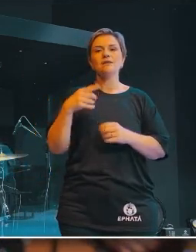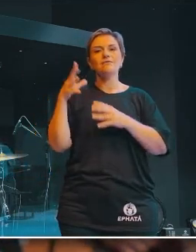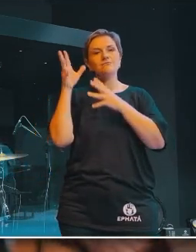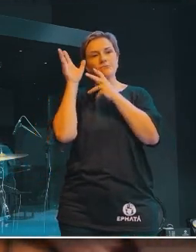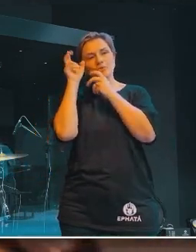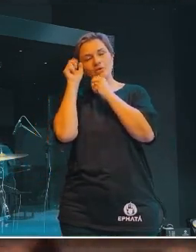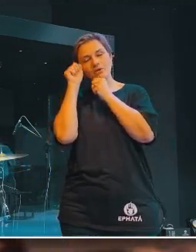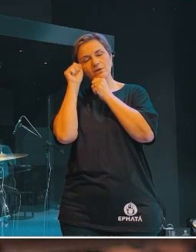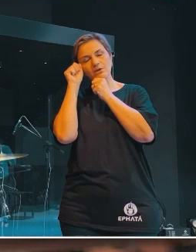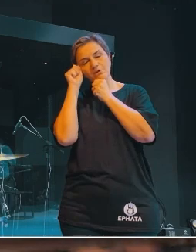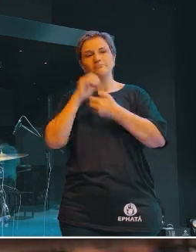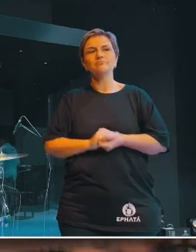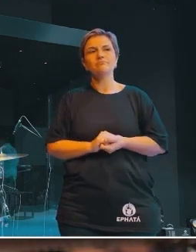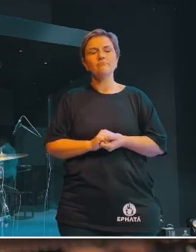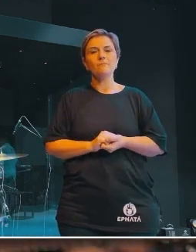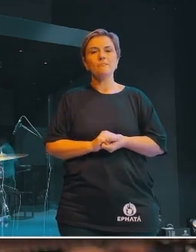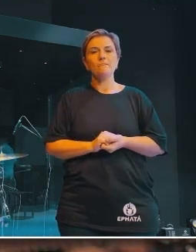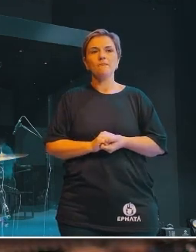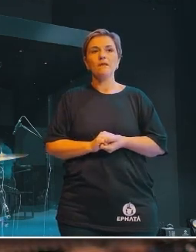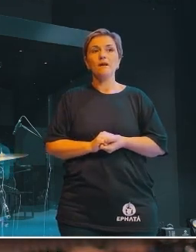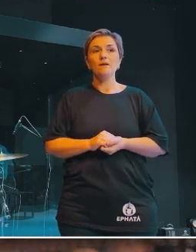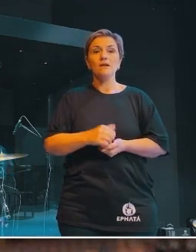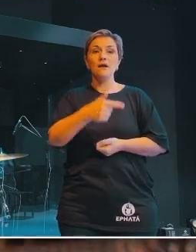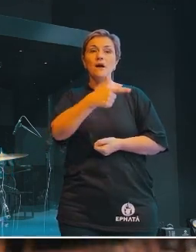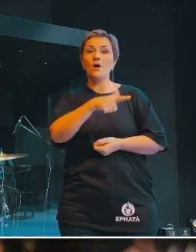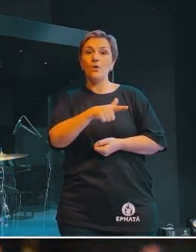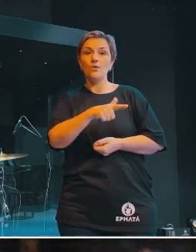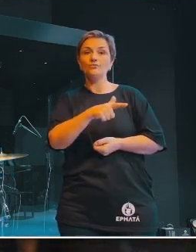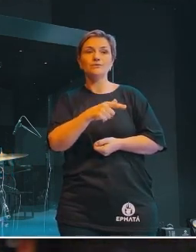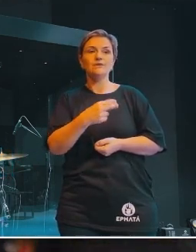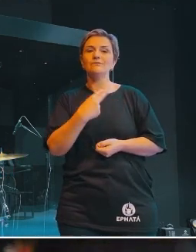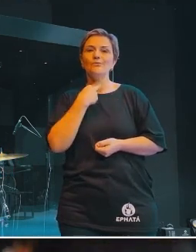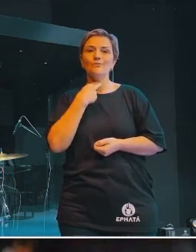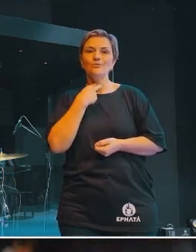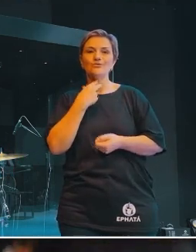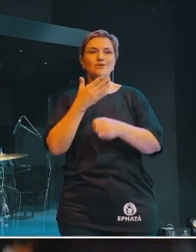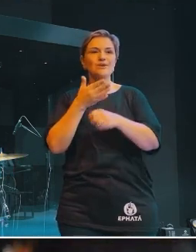cama. Na outra nós não podíamos nem mesmo entrar na nossa casa.